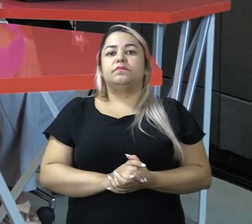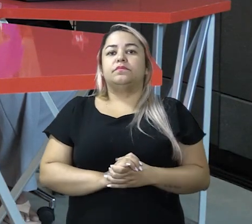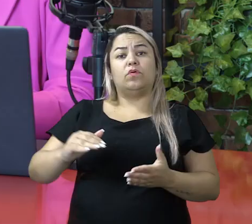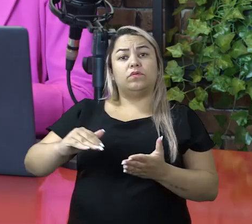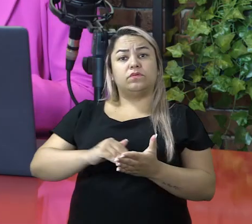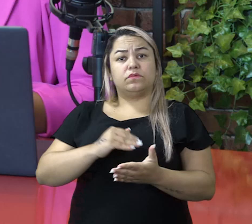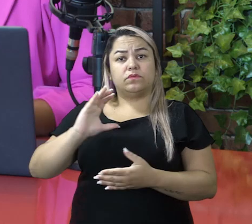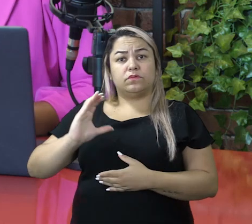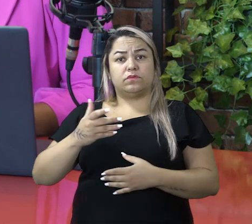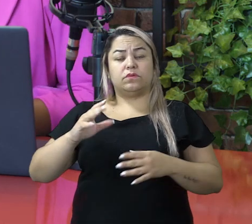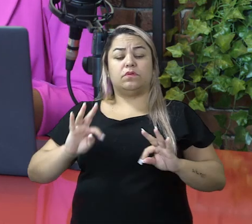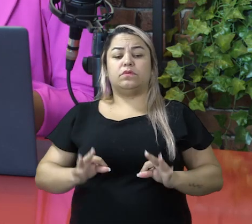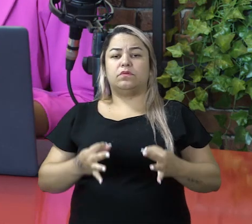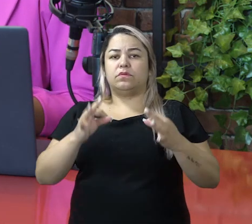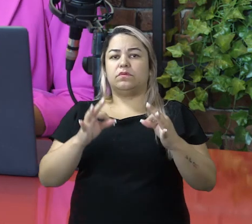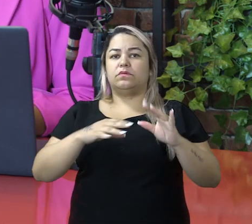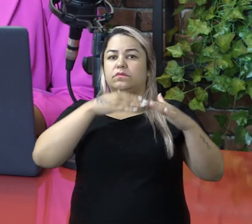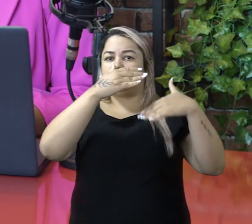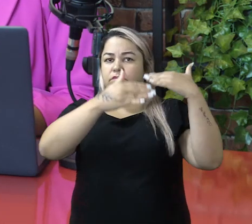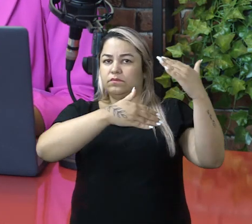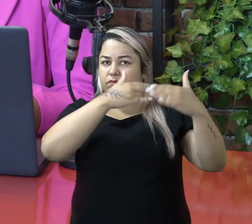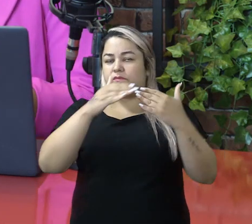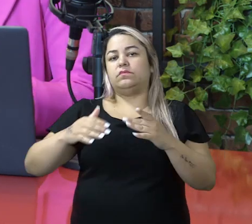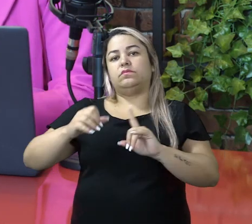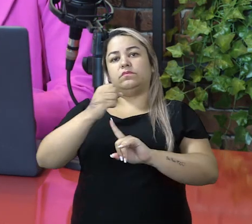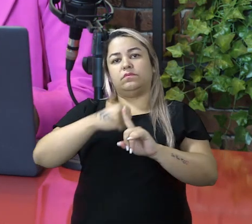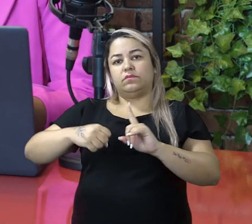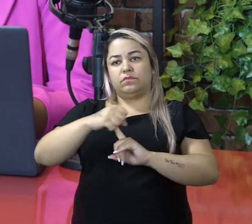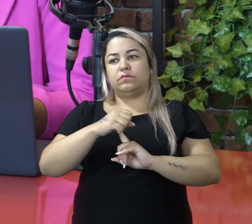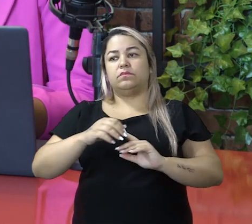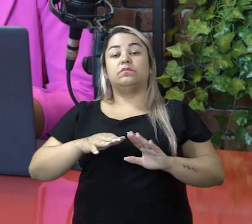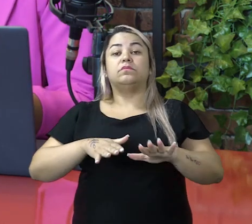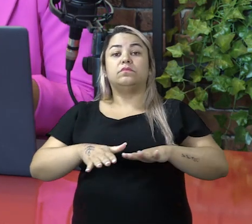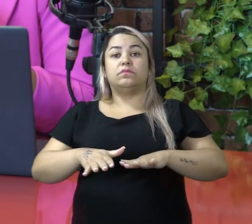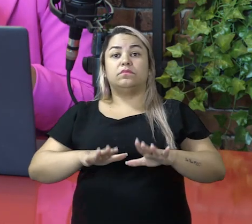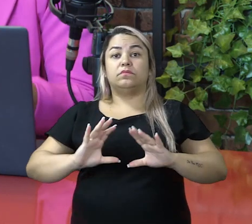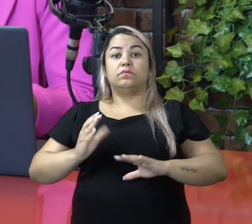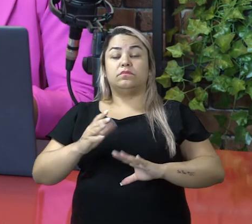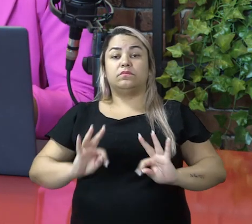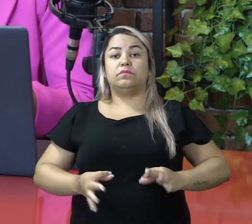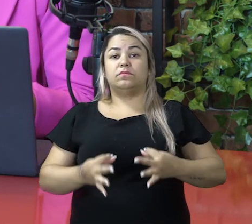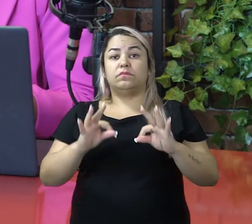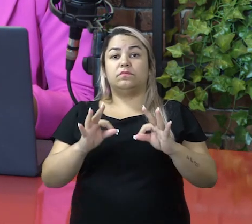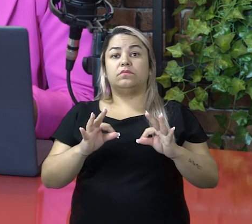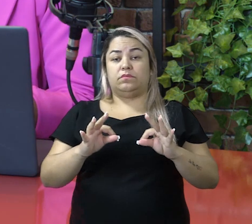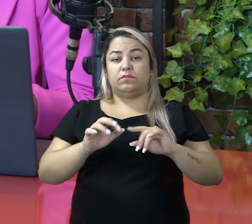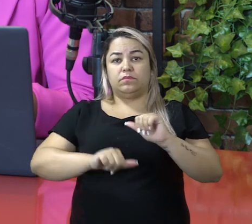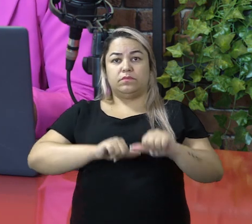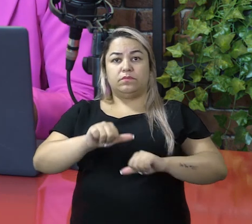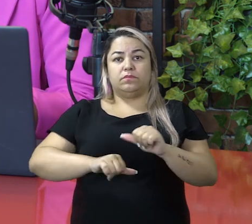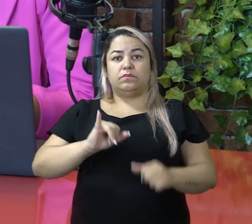filiação.pt.org.br. O secretário de Ciência e Tecnologia para o Desenvolvimento Social no Ministério da Ciência, Tecnologia